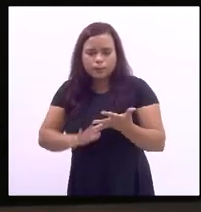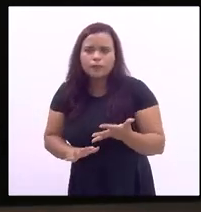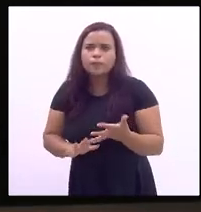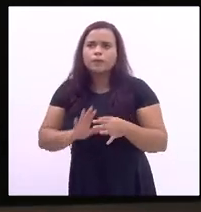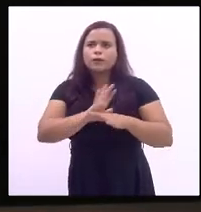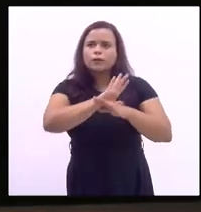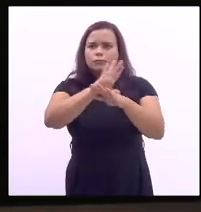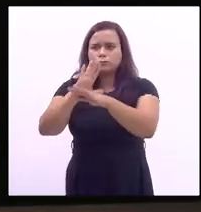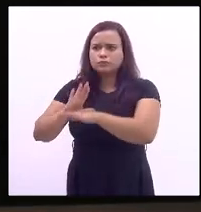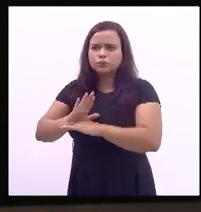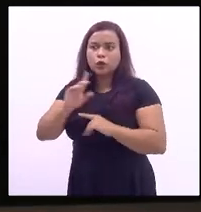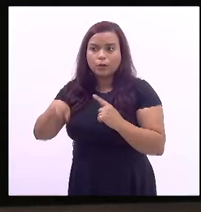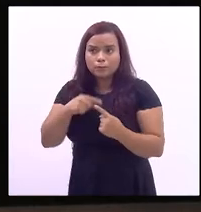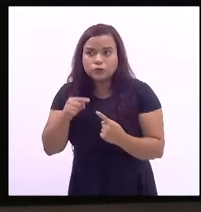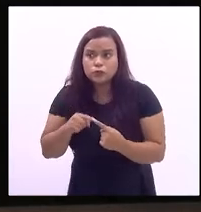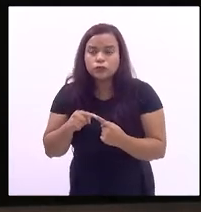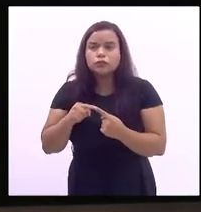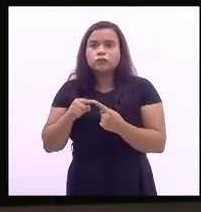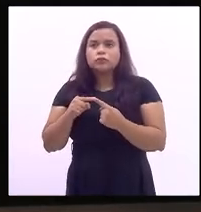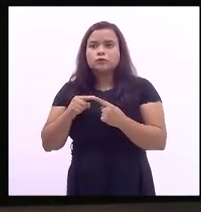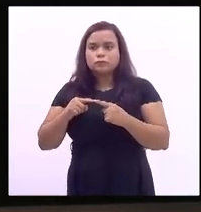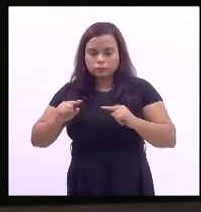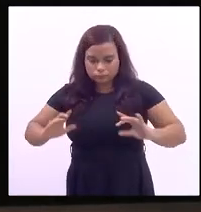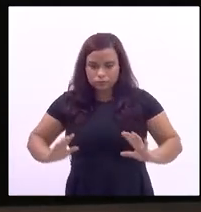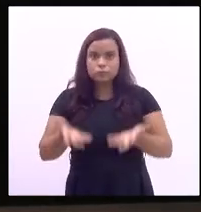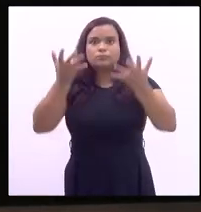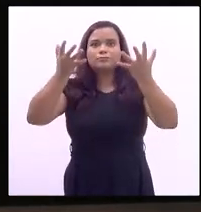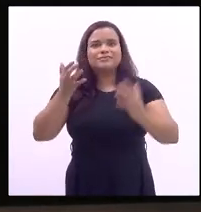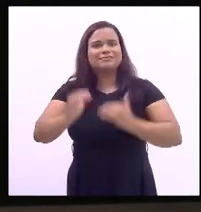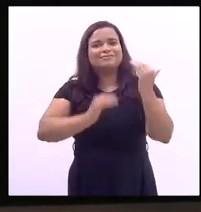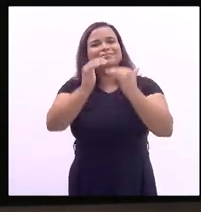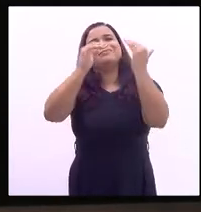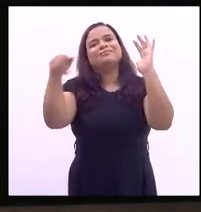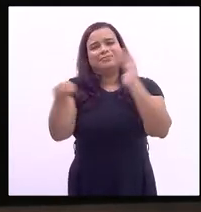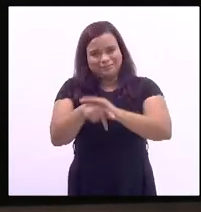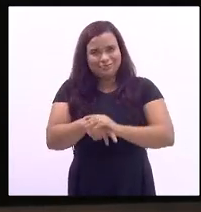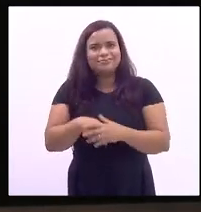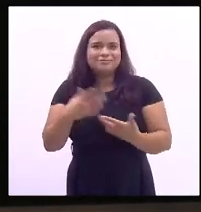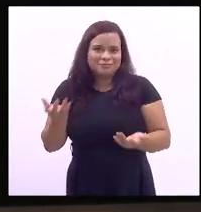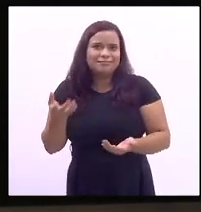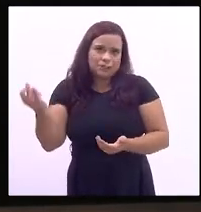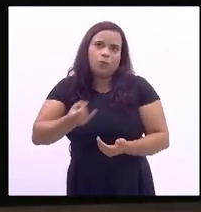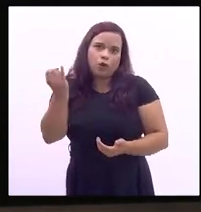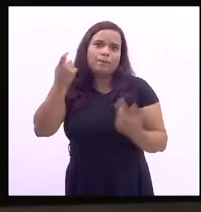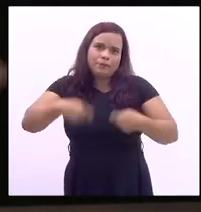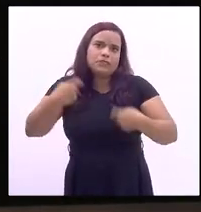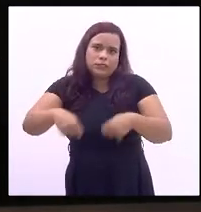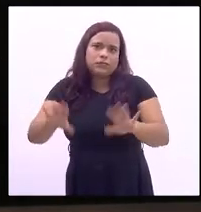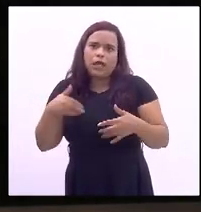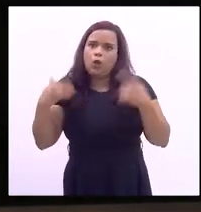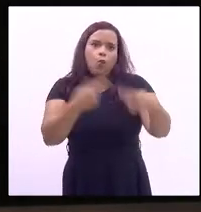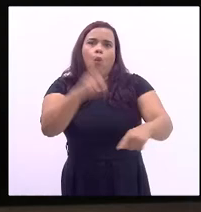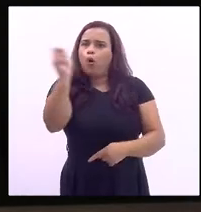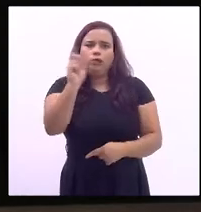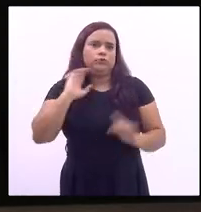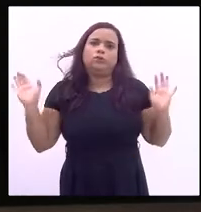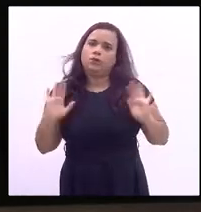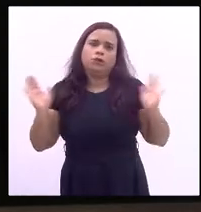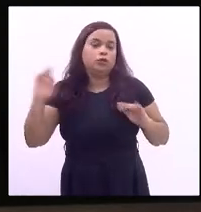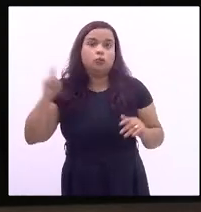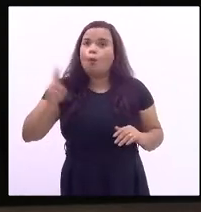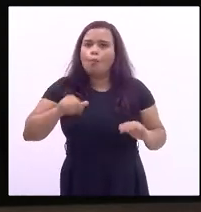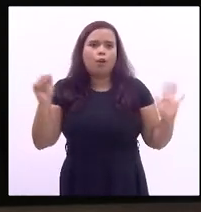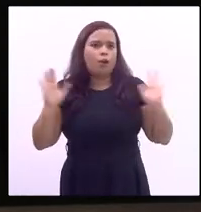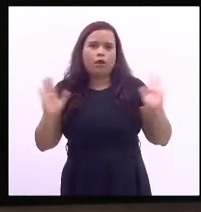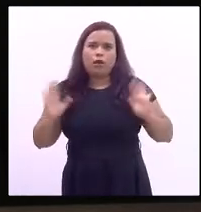com o objetivo de alavancar um desenvolvimento que tá se fazendo necessário atualmente eu não sou contra isso de